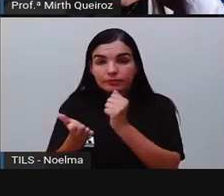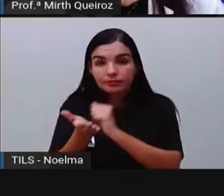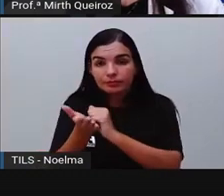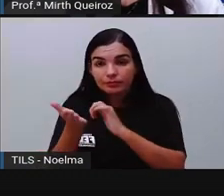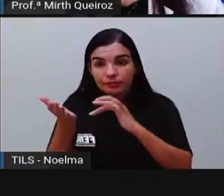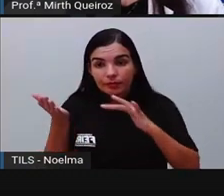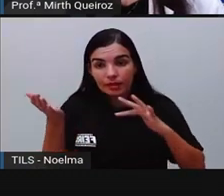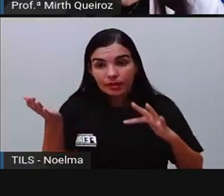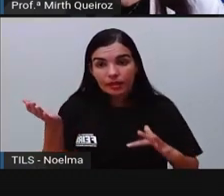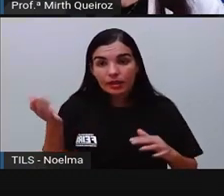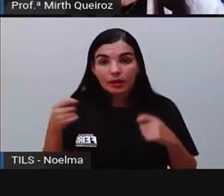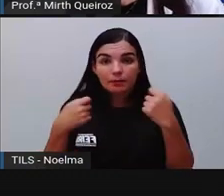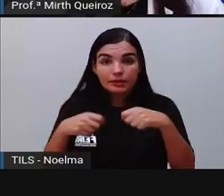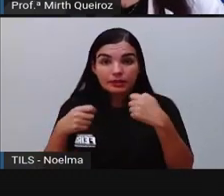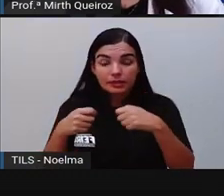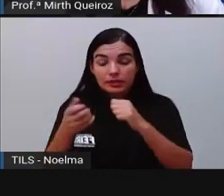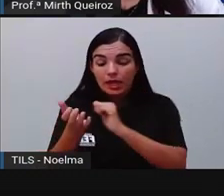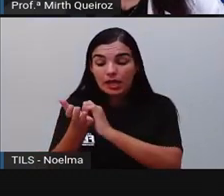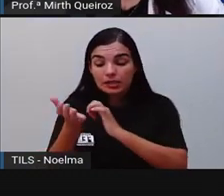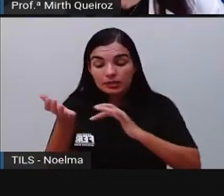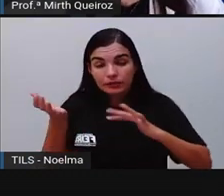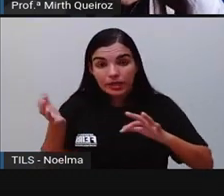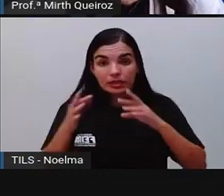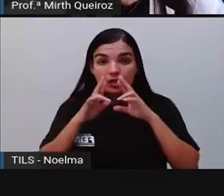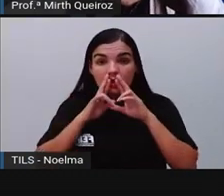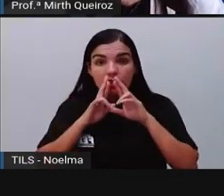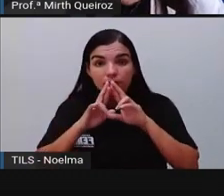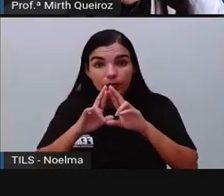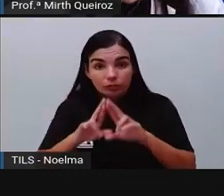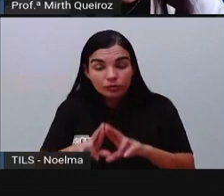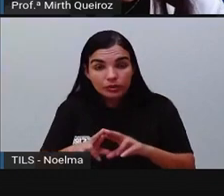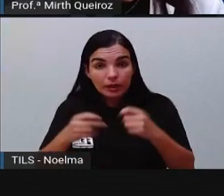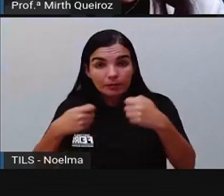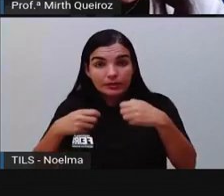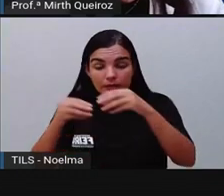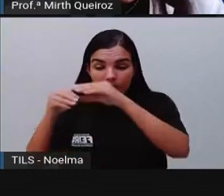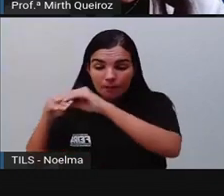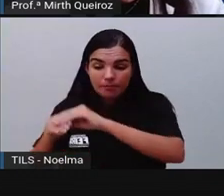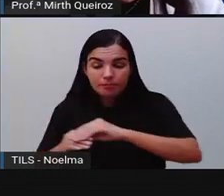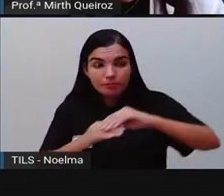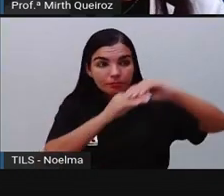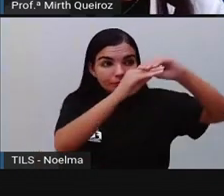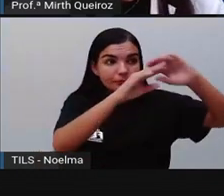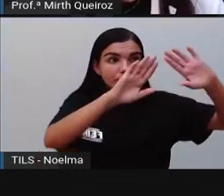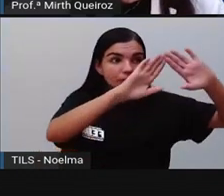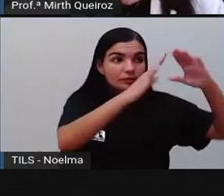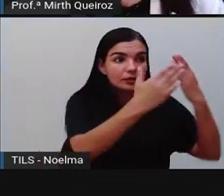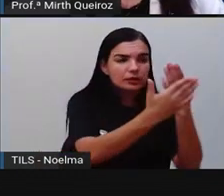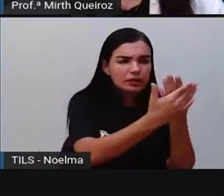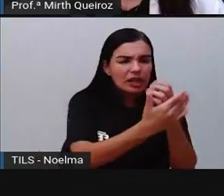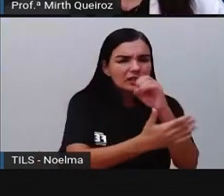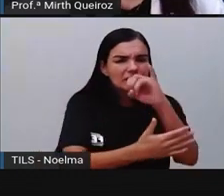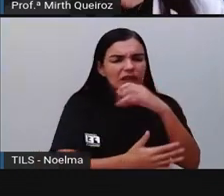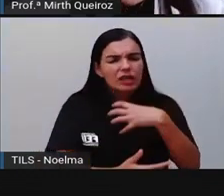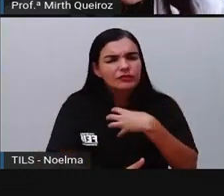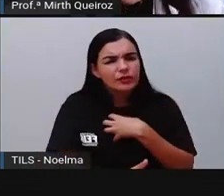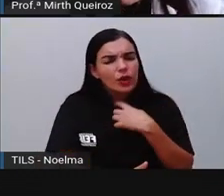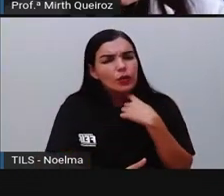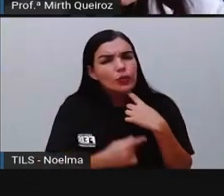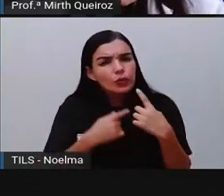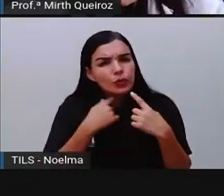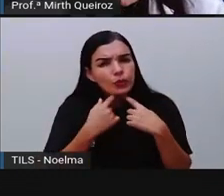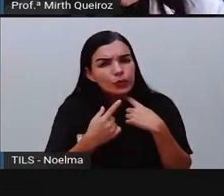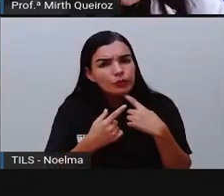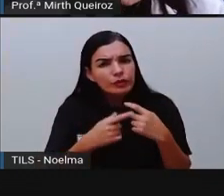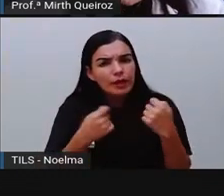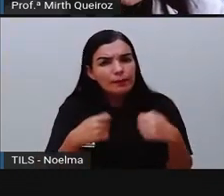Essas atividades, elas devem ser respondidas e elas devem ser entregues às escolas de vocês. Sentiu alguma dúvida? Vocês